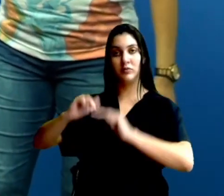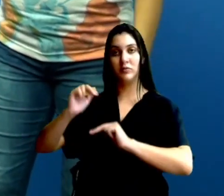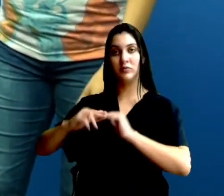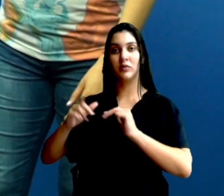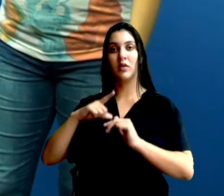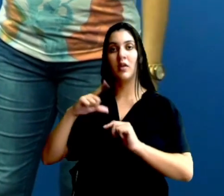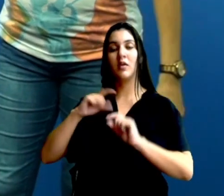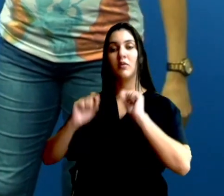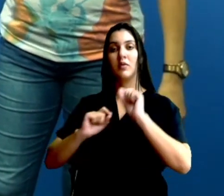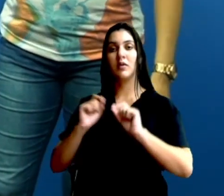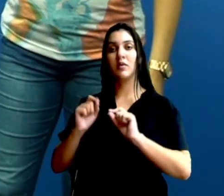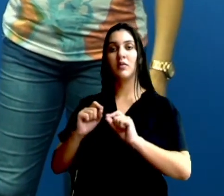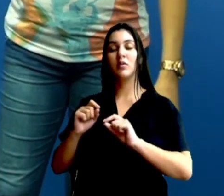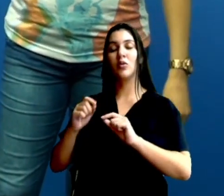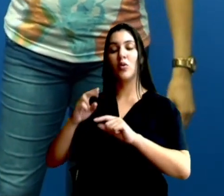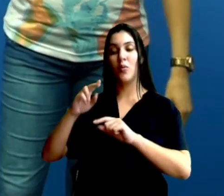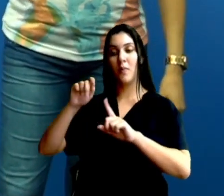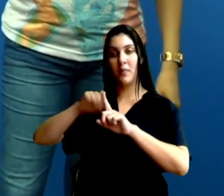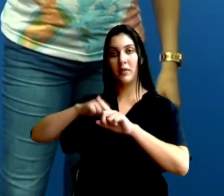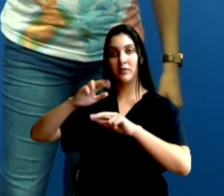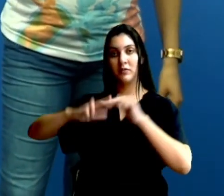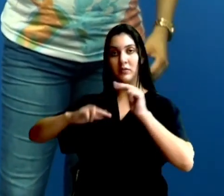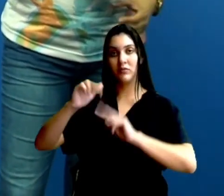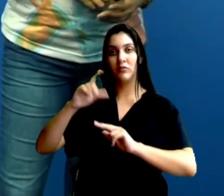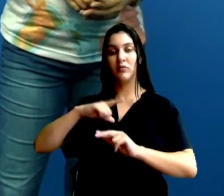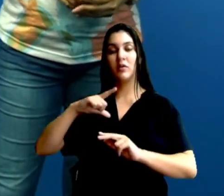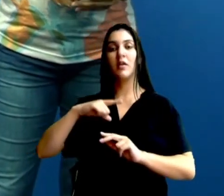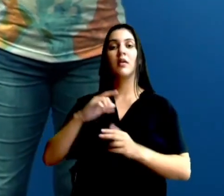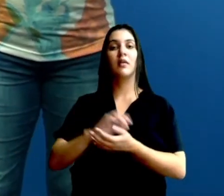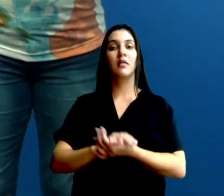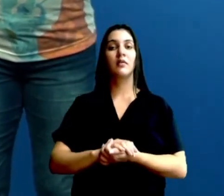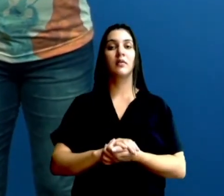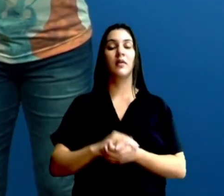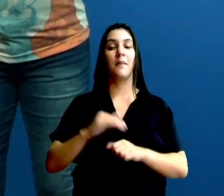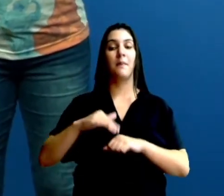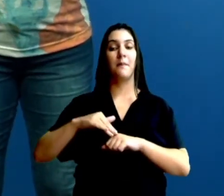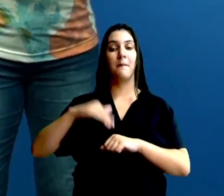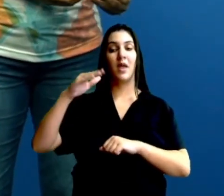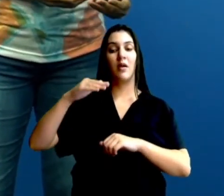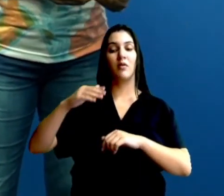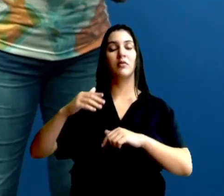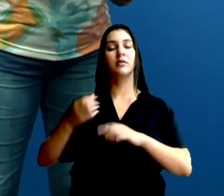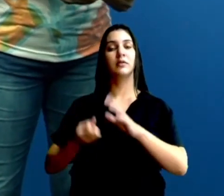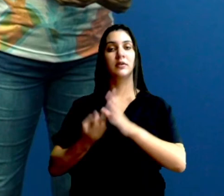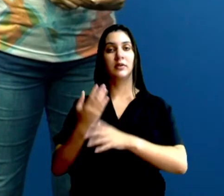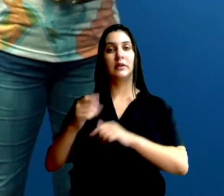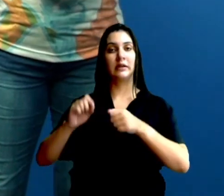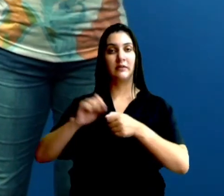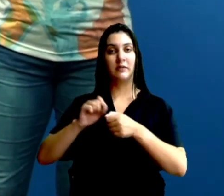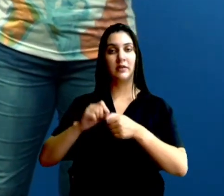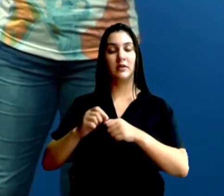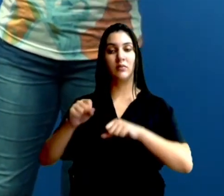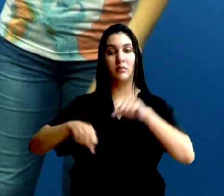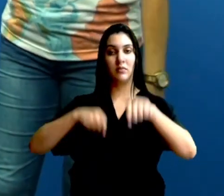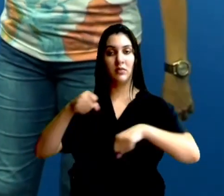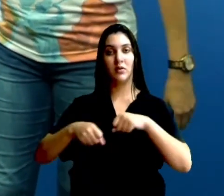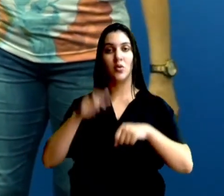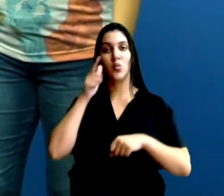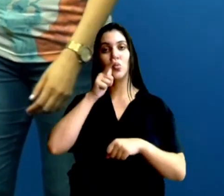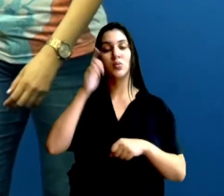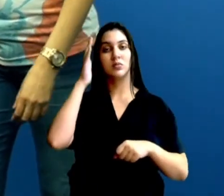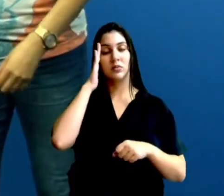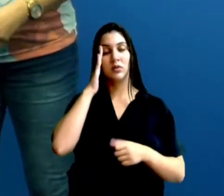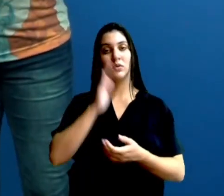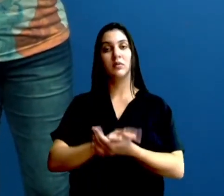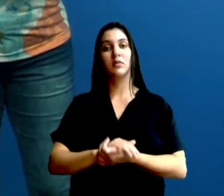a gente tem o quê? No mês de junho, a gente tem a maior produção de bicicletas. Deu para